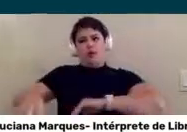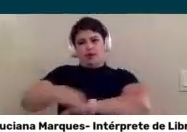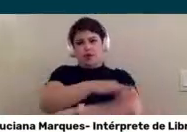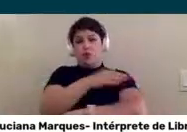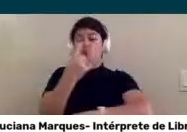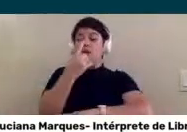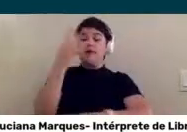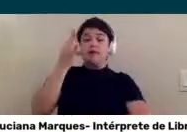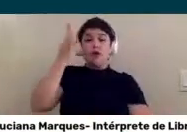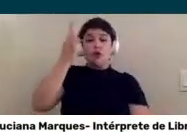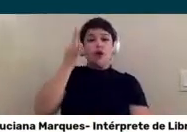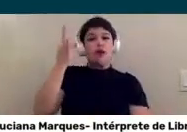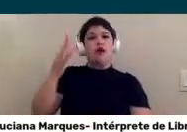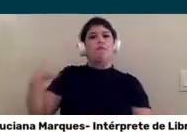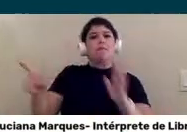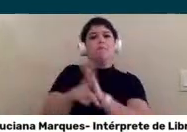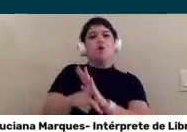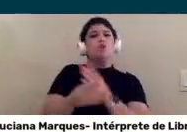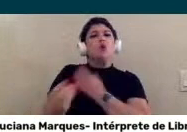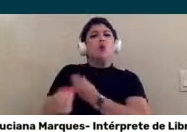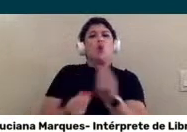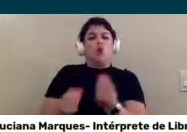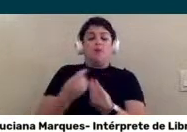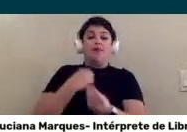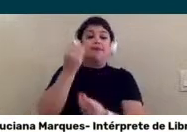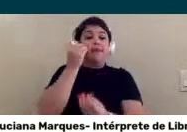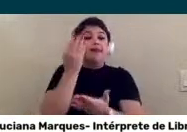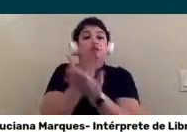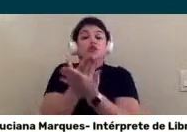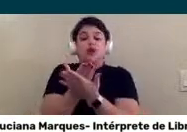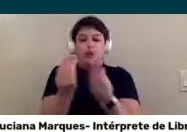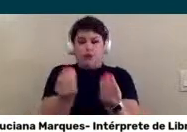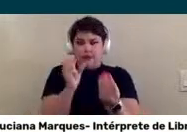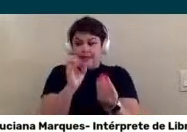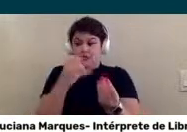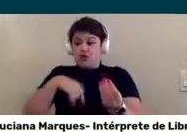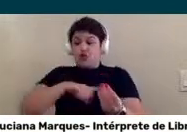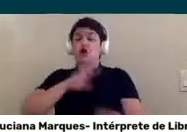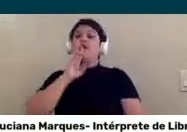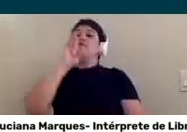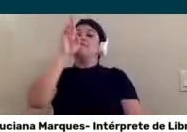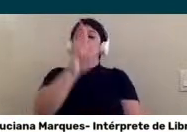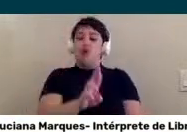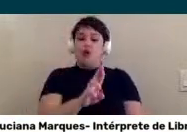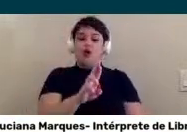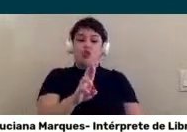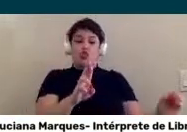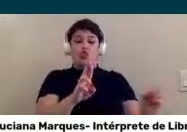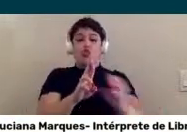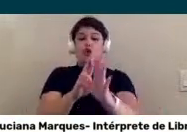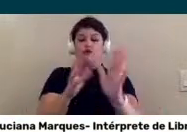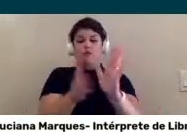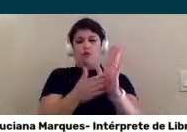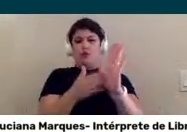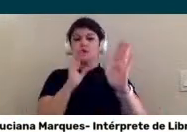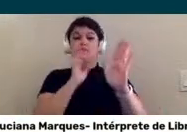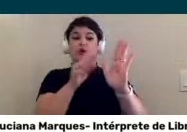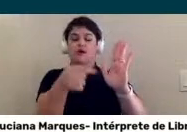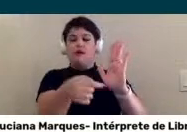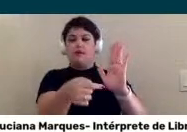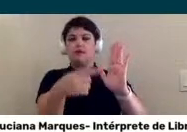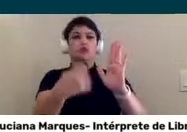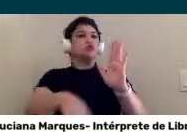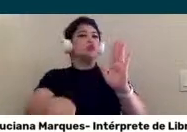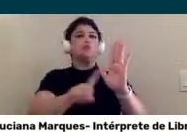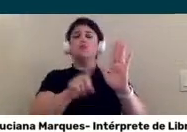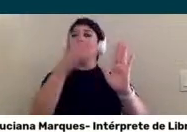teoria de Jobs, que tenta estudar assim: se a gente tem uma solução atual e tem uma nova solução proposta, o que é que faz alguém decidir se